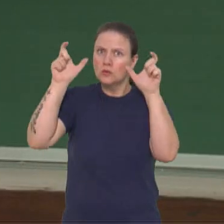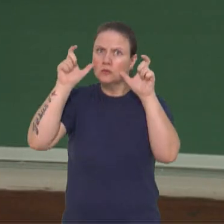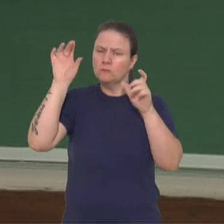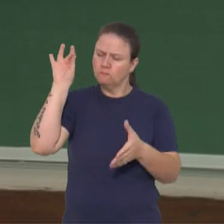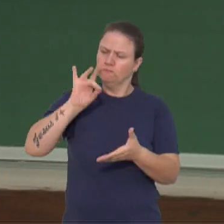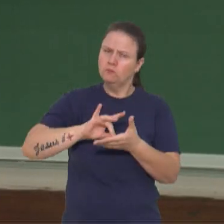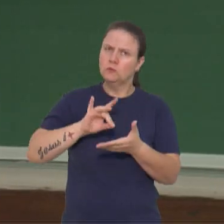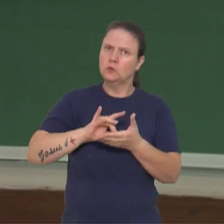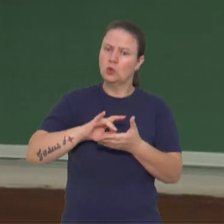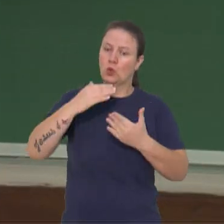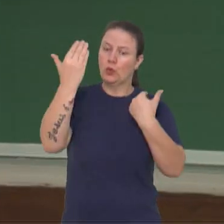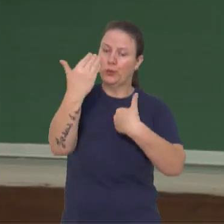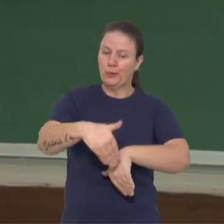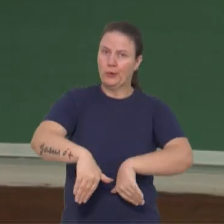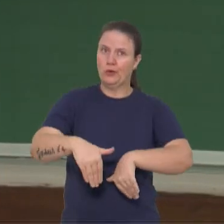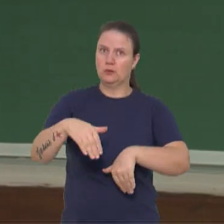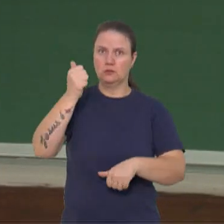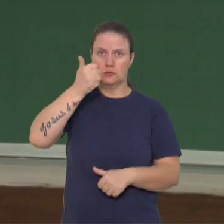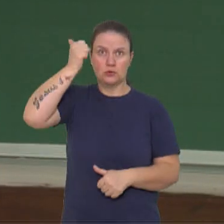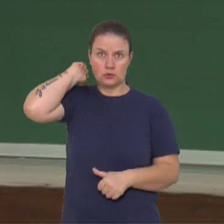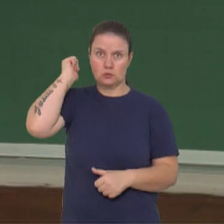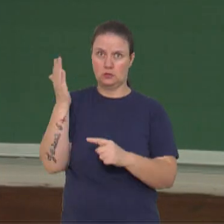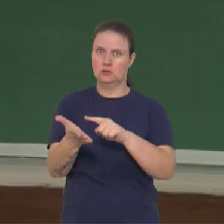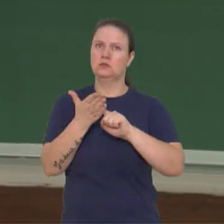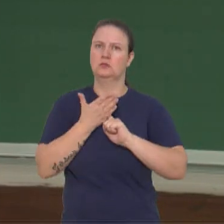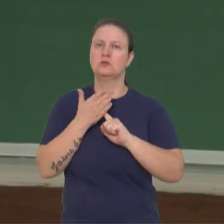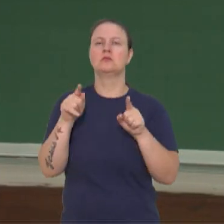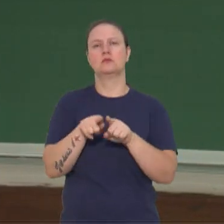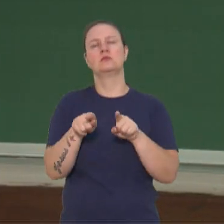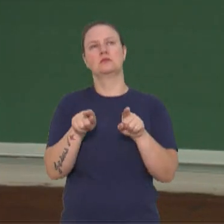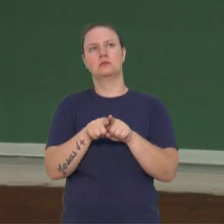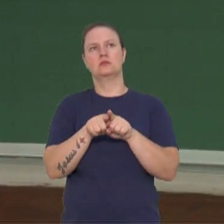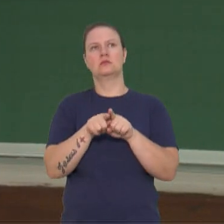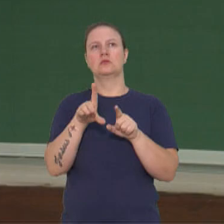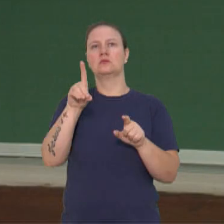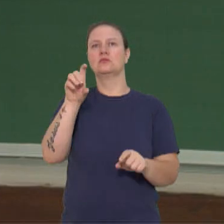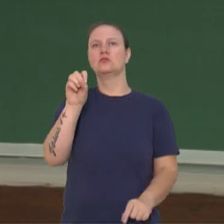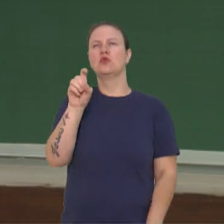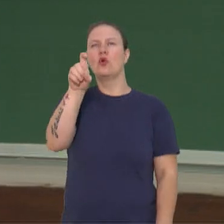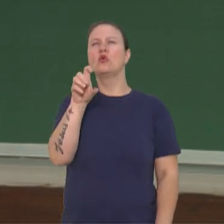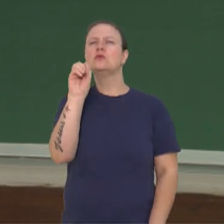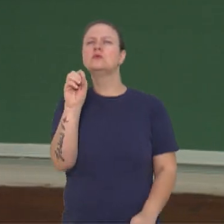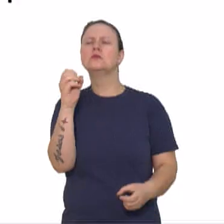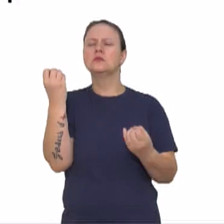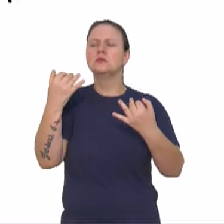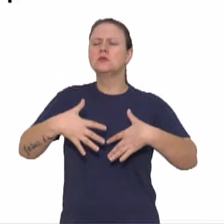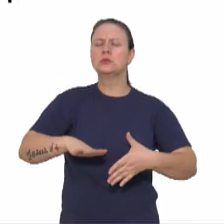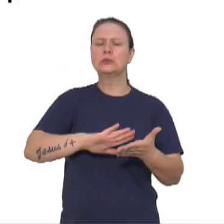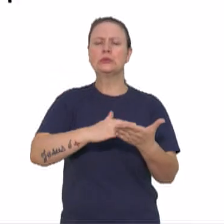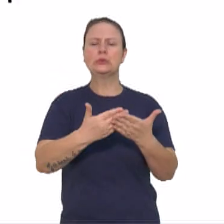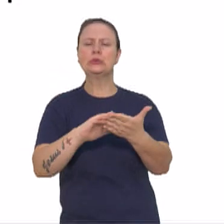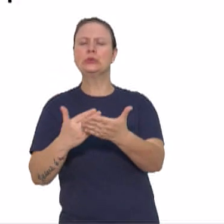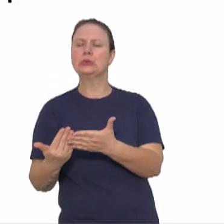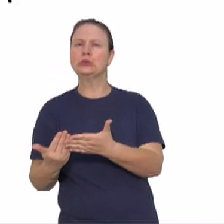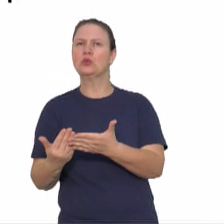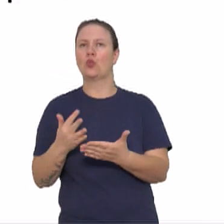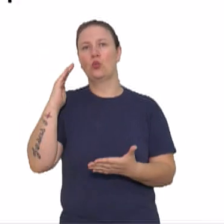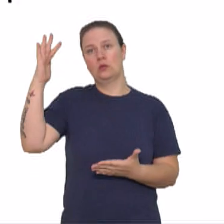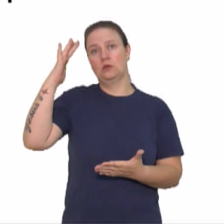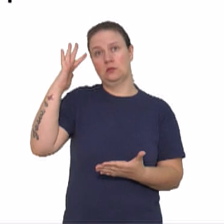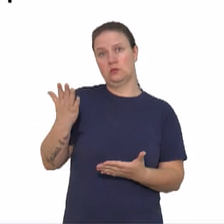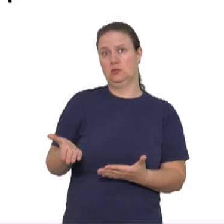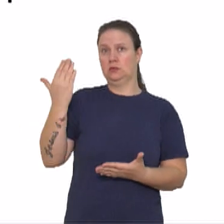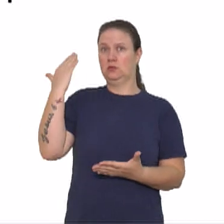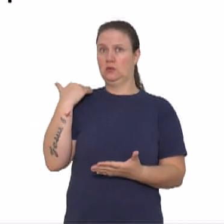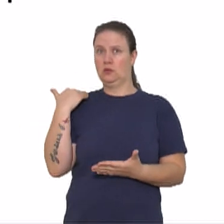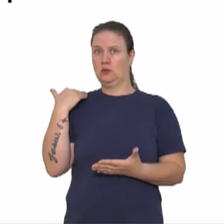ser cobrado nas questões do vestibular. Doxografia são interpretações, explicações de filósofos antigos